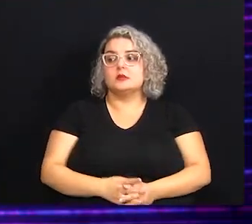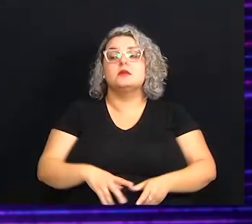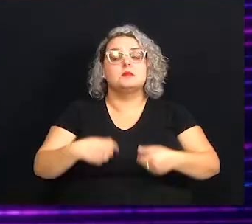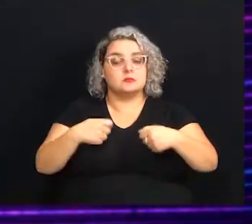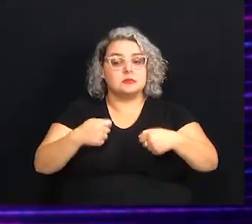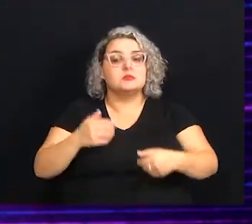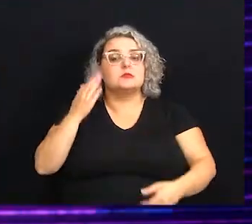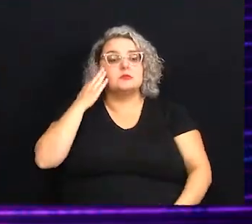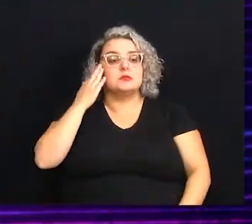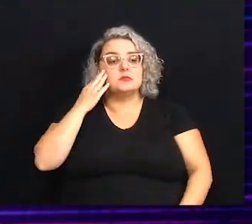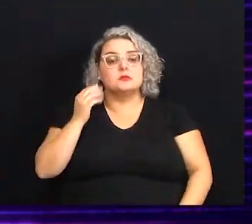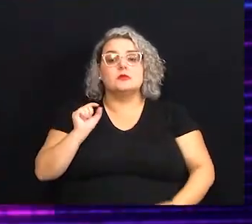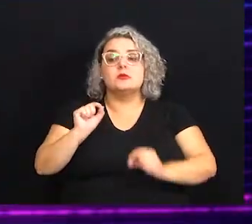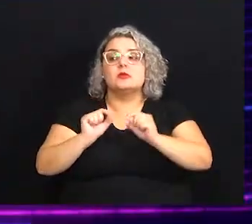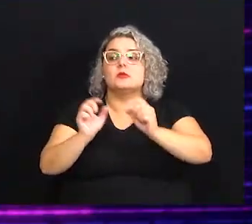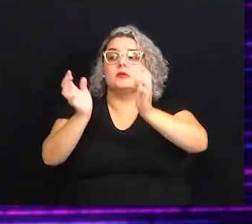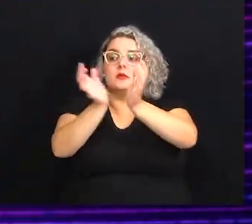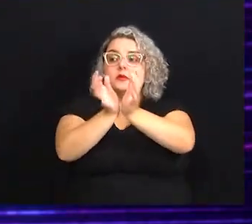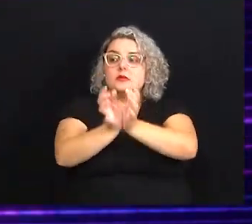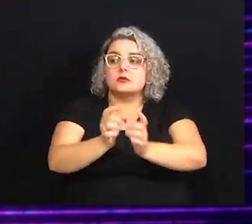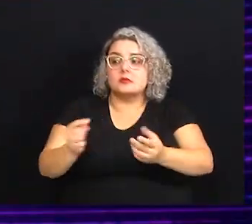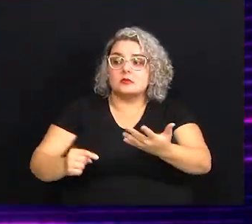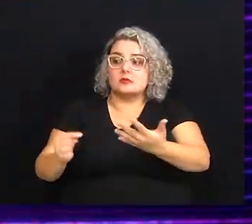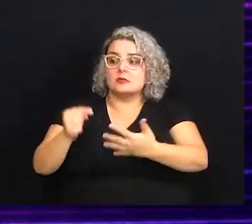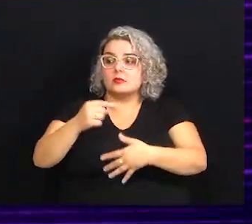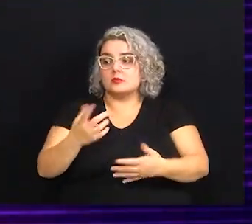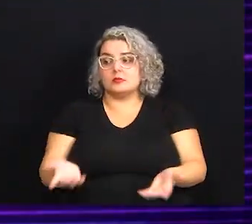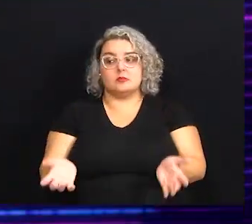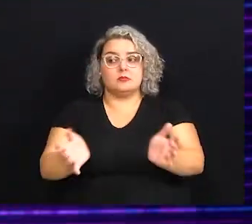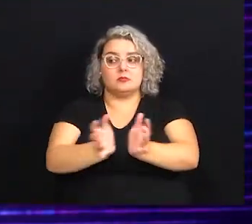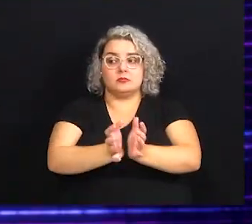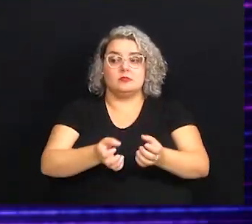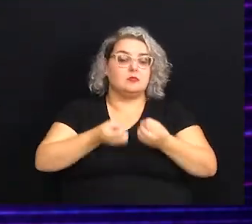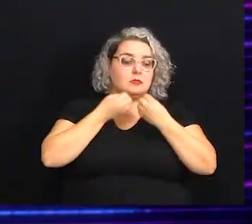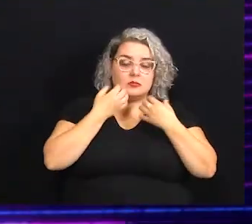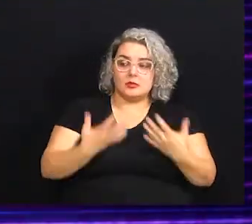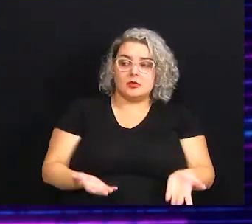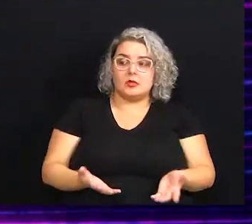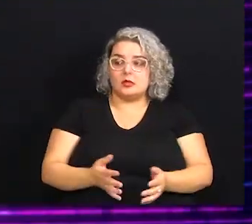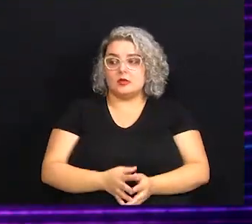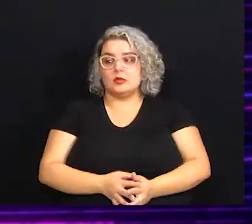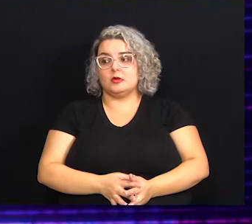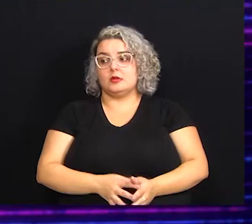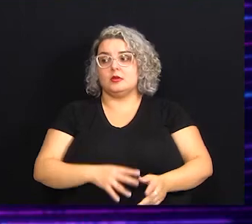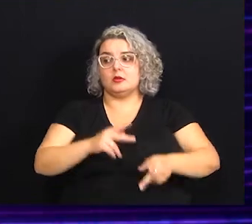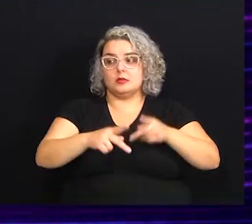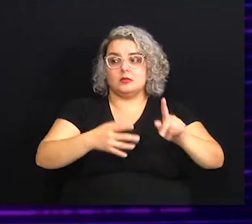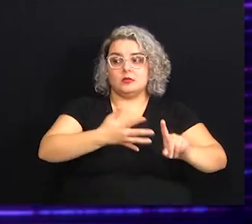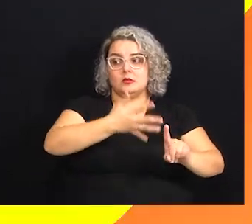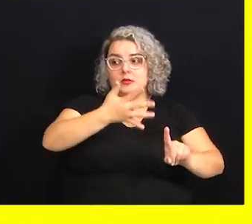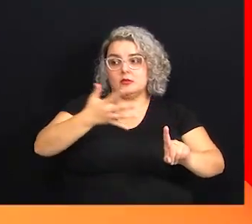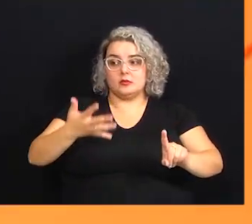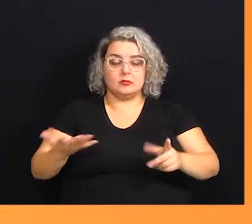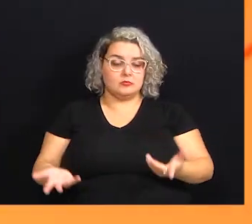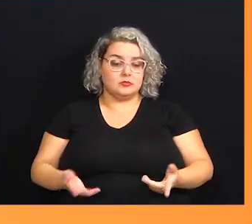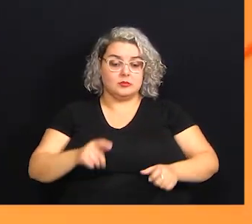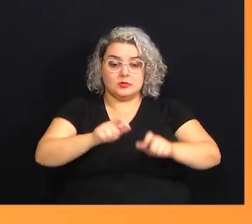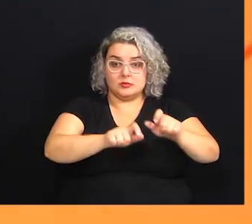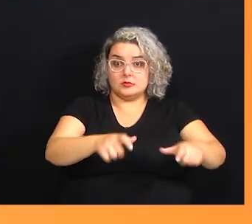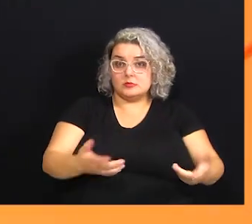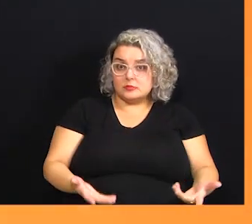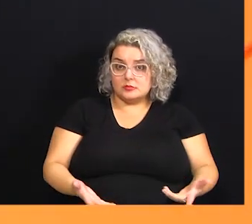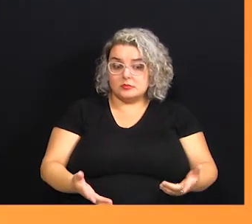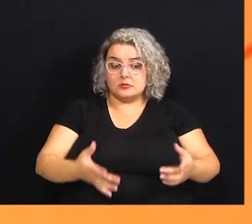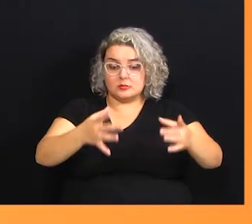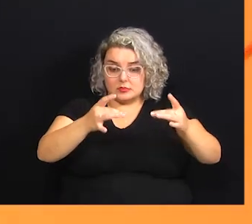saber exatamente o que essas classificações implicam. Seja, por exemplo, a classificação pelo bem, por exemplo, a classificação do público LGBT. São pessoas que estão